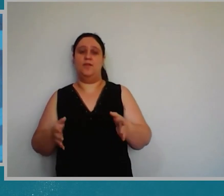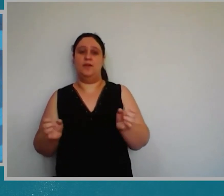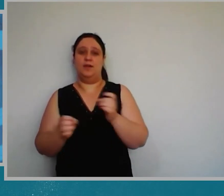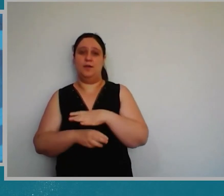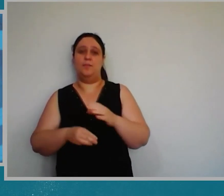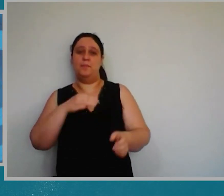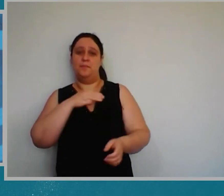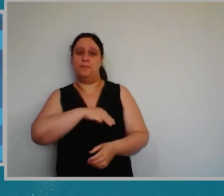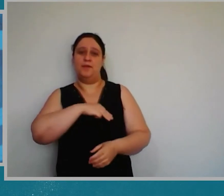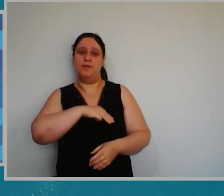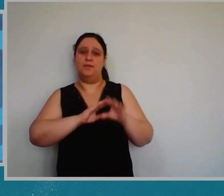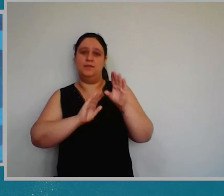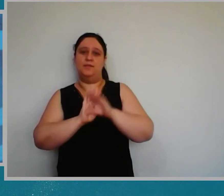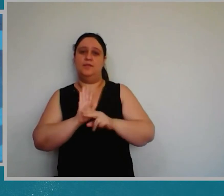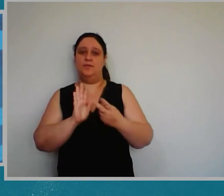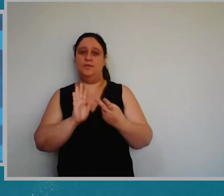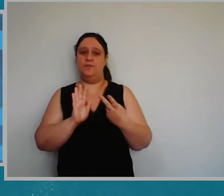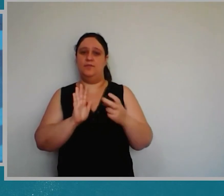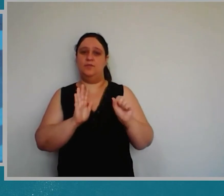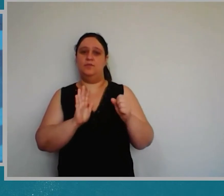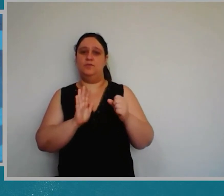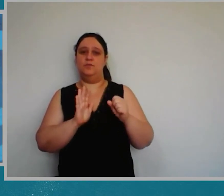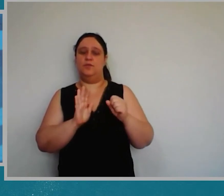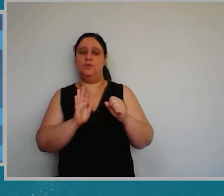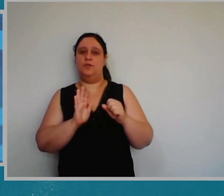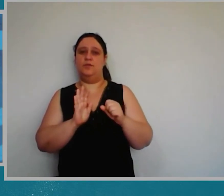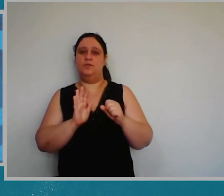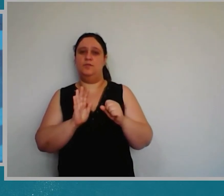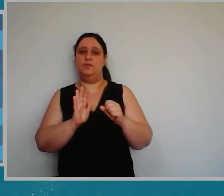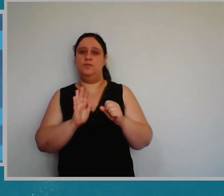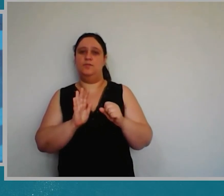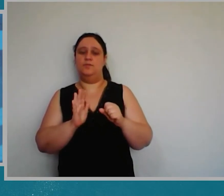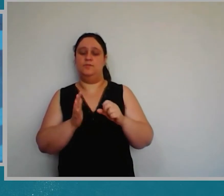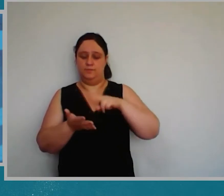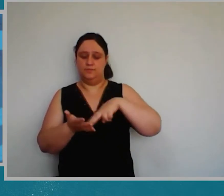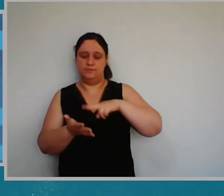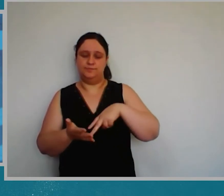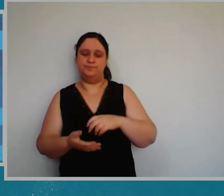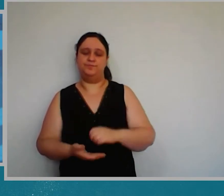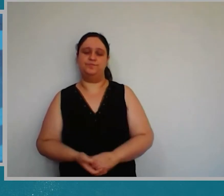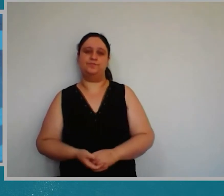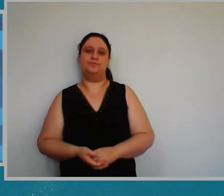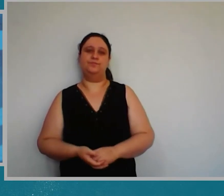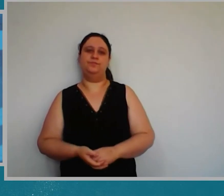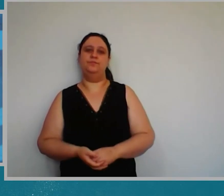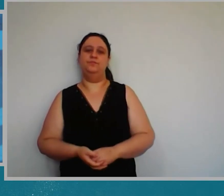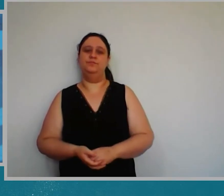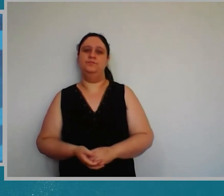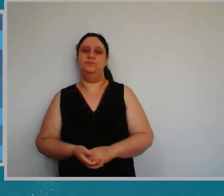capítulo, últimos 3 versículos. Nós vamos ler juntos. Mateus 28,